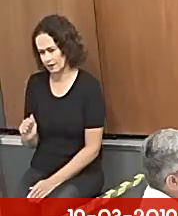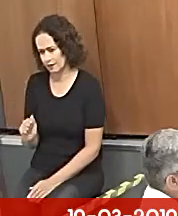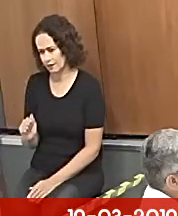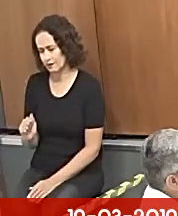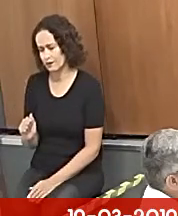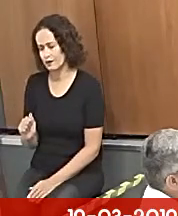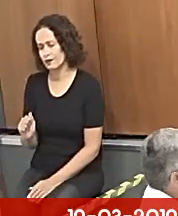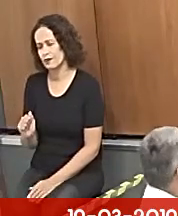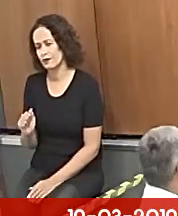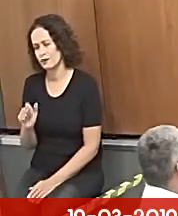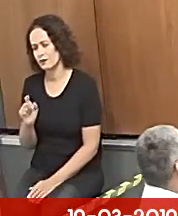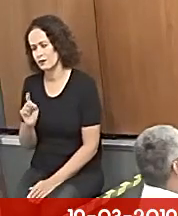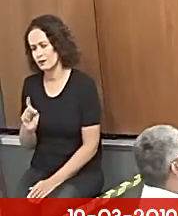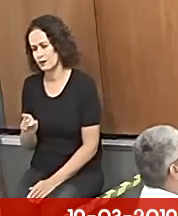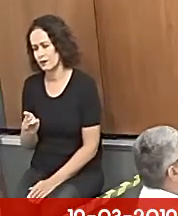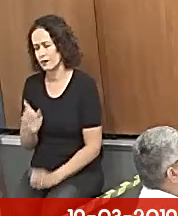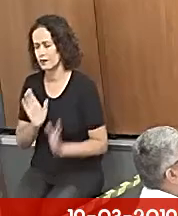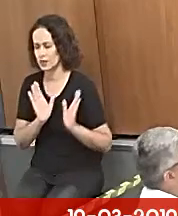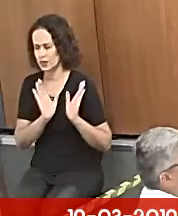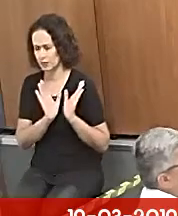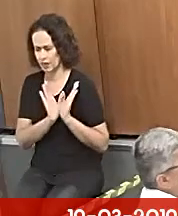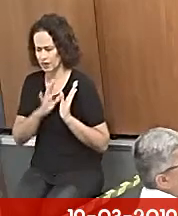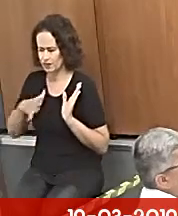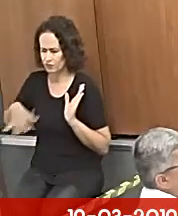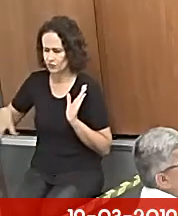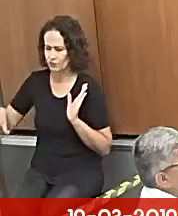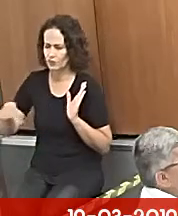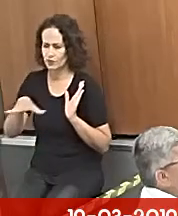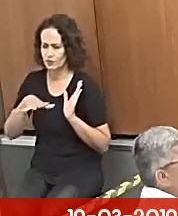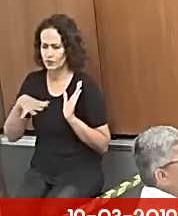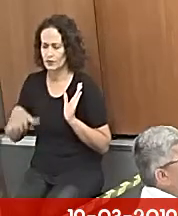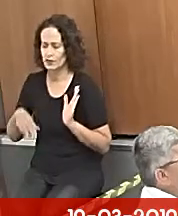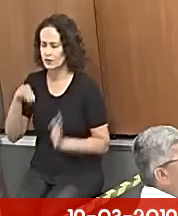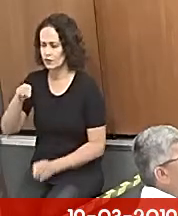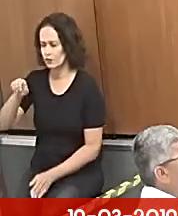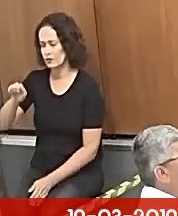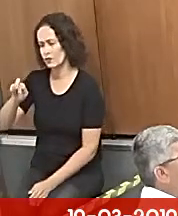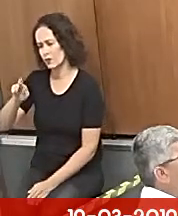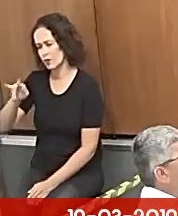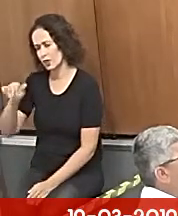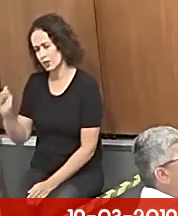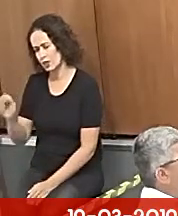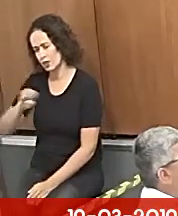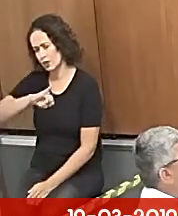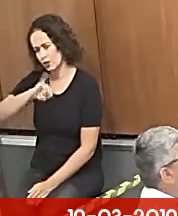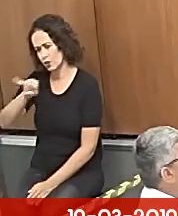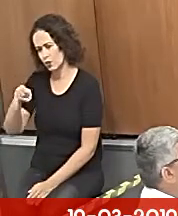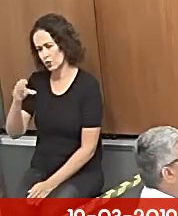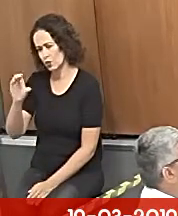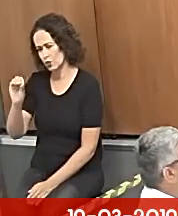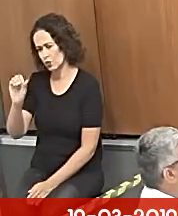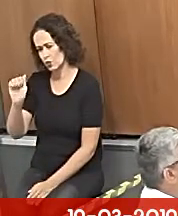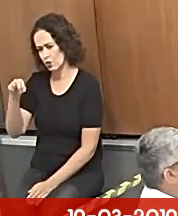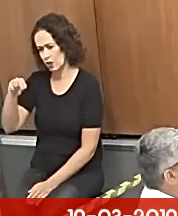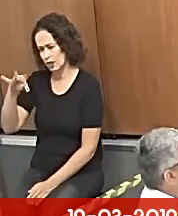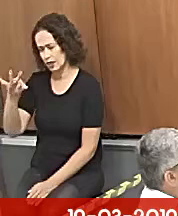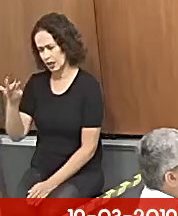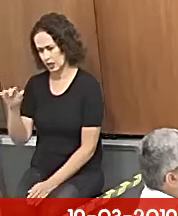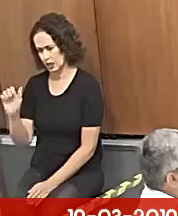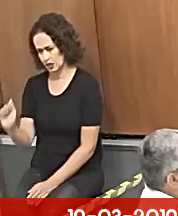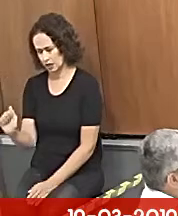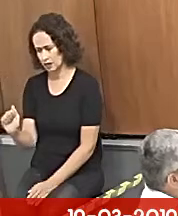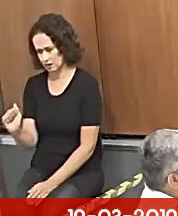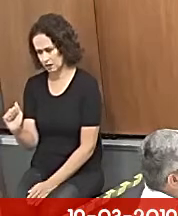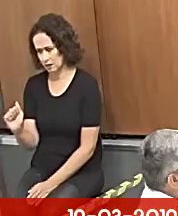maria joana rita pimenta representando neste momento o presidente da federação das apaes e jarbas felder de